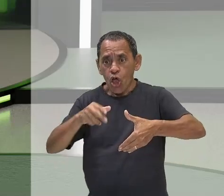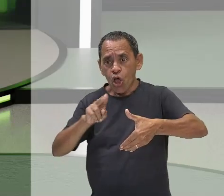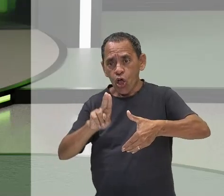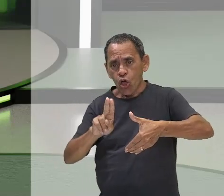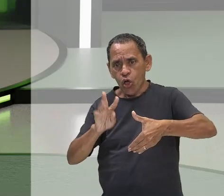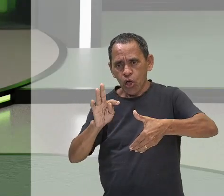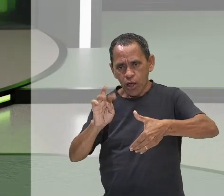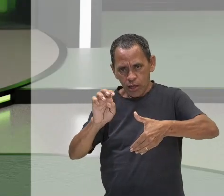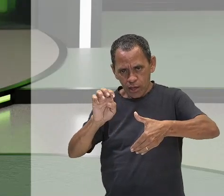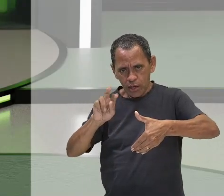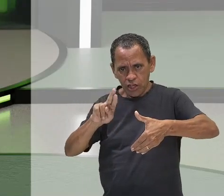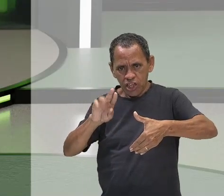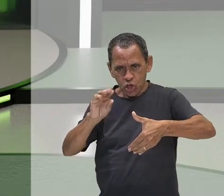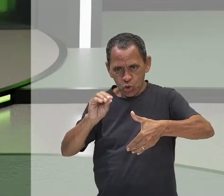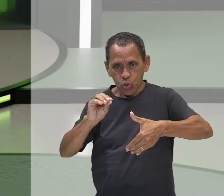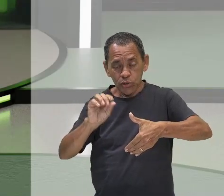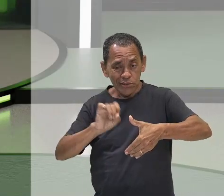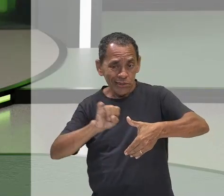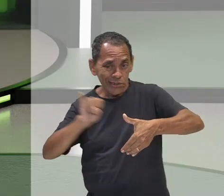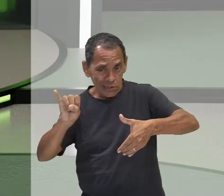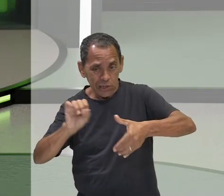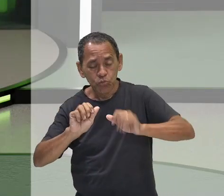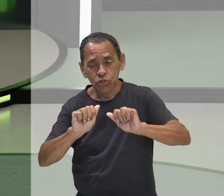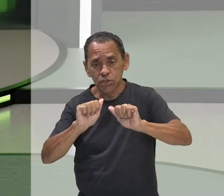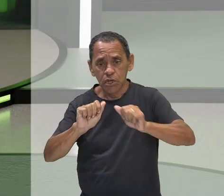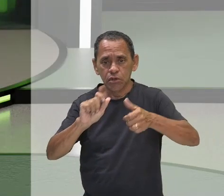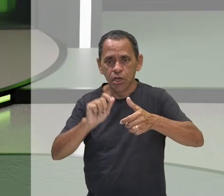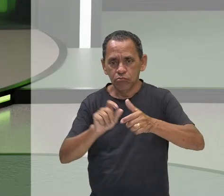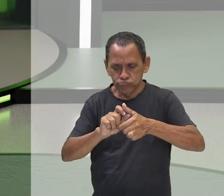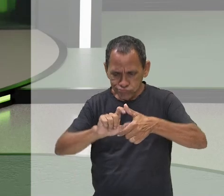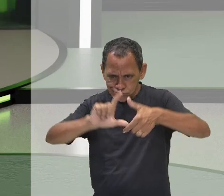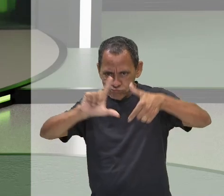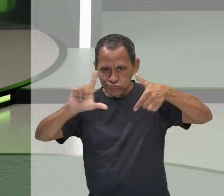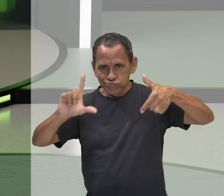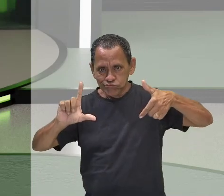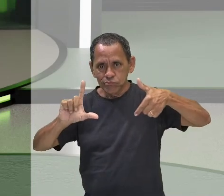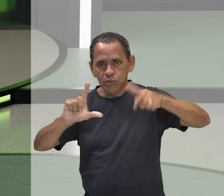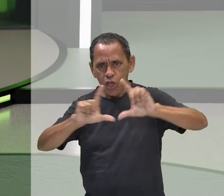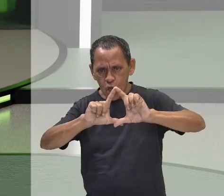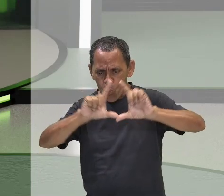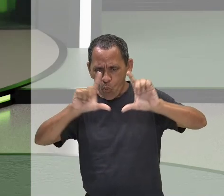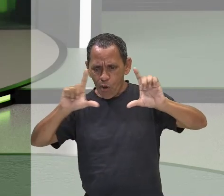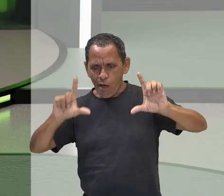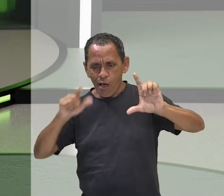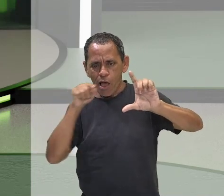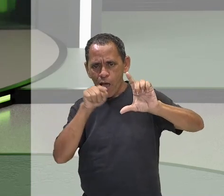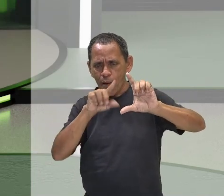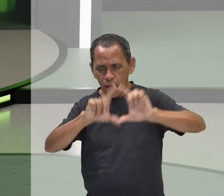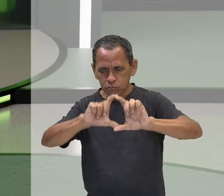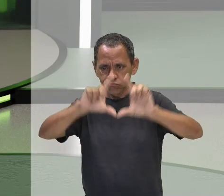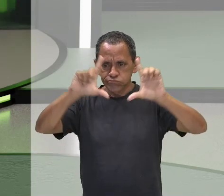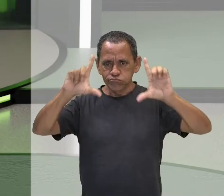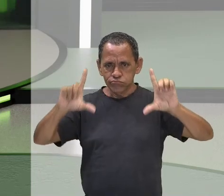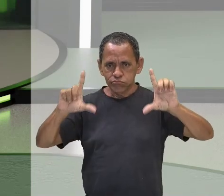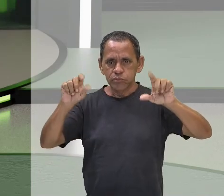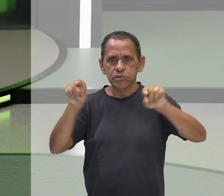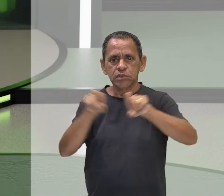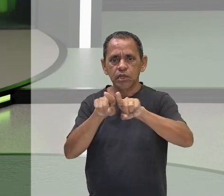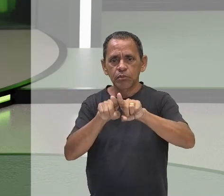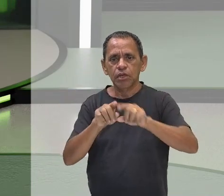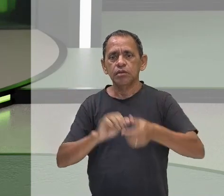aumentar, né, dar o zoom e eliminar todos esses órgãos que fazem parte do nosso